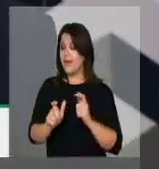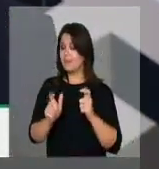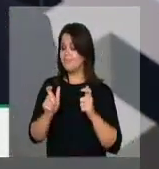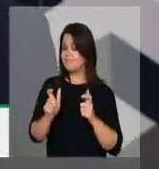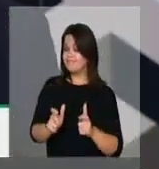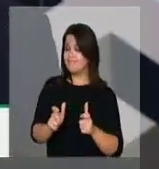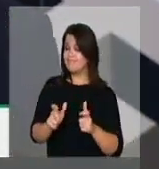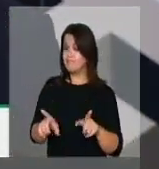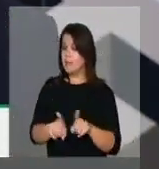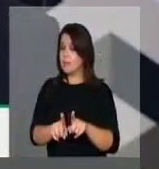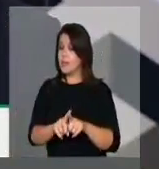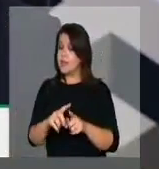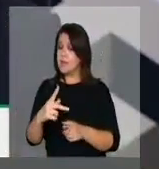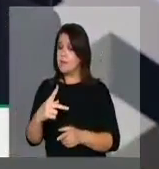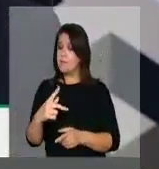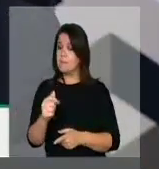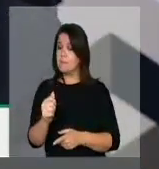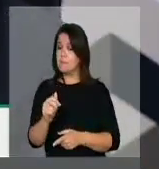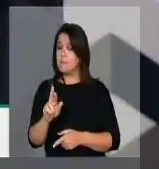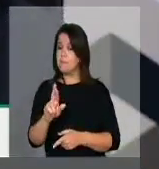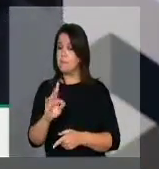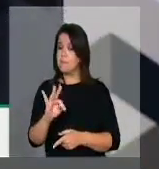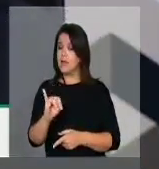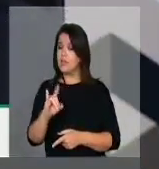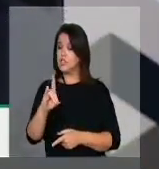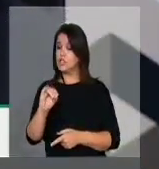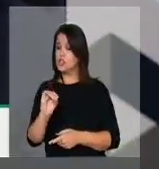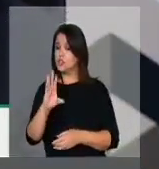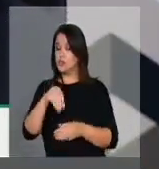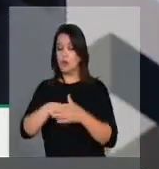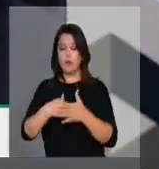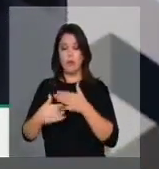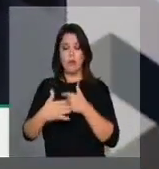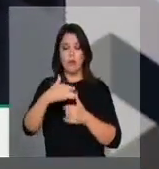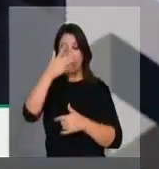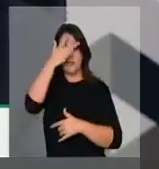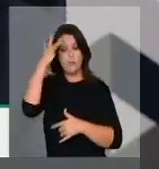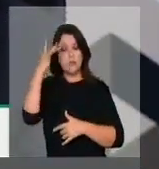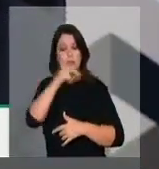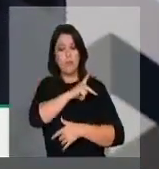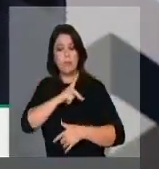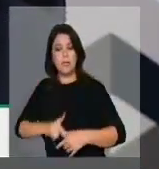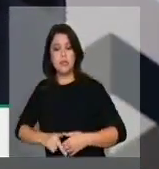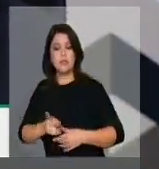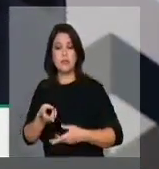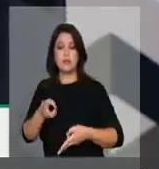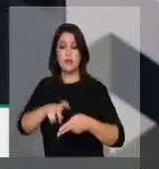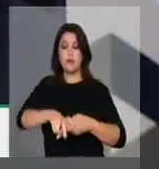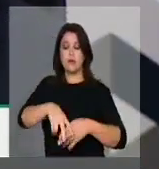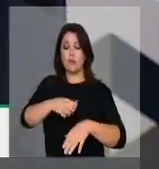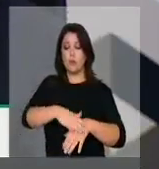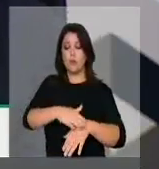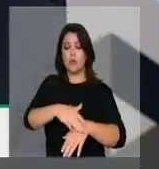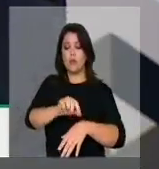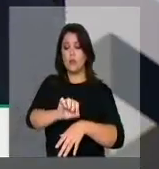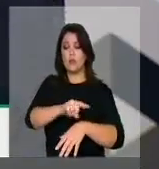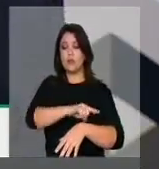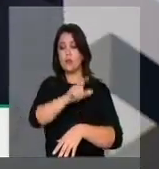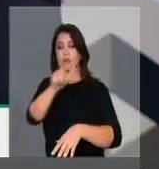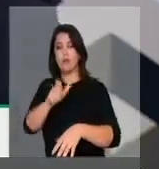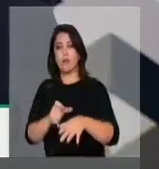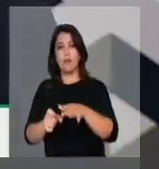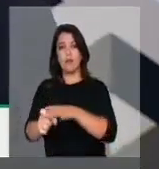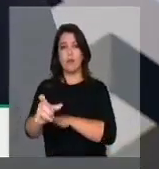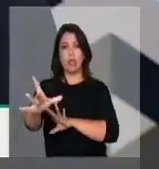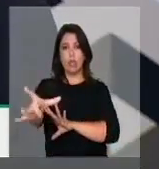também é um órgão partidário, porque na presidência da República, e aqui independente de quem ocupe a cadeira naquele momento, eu tenho